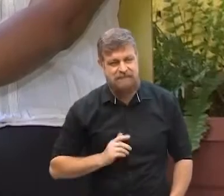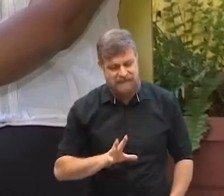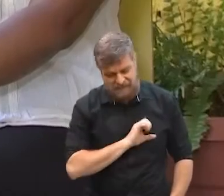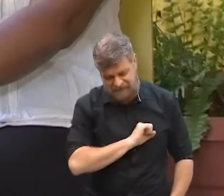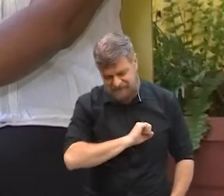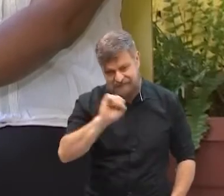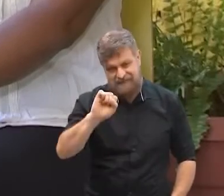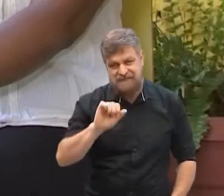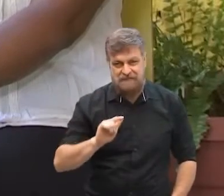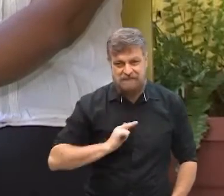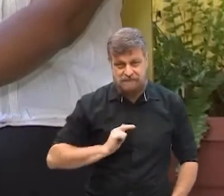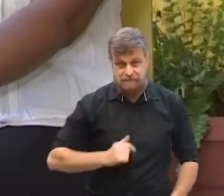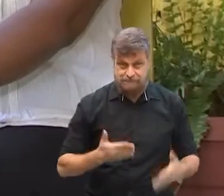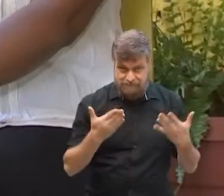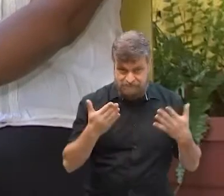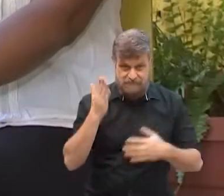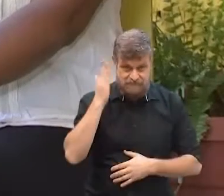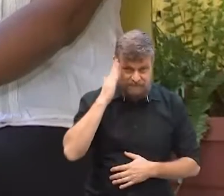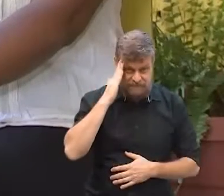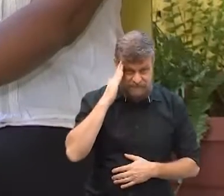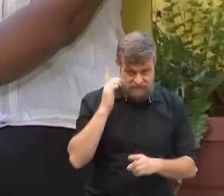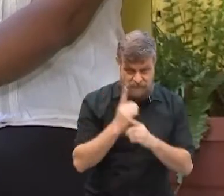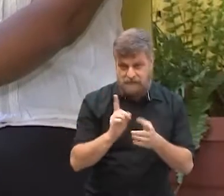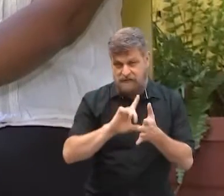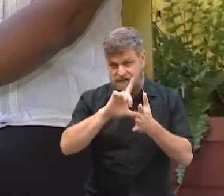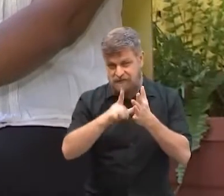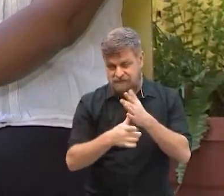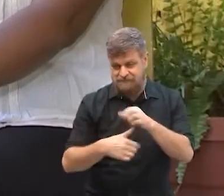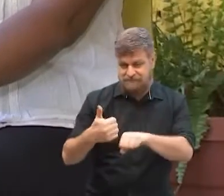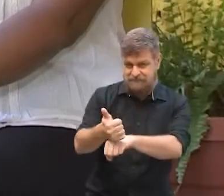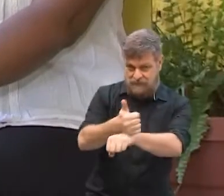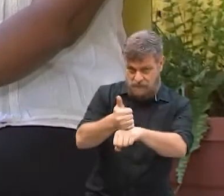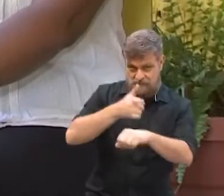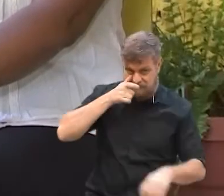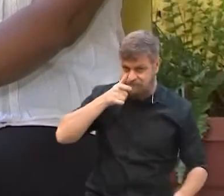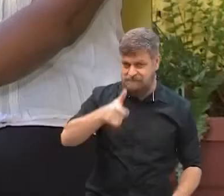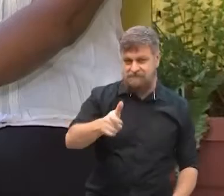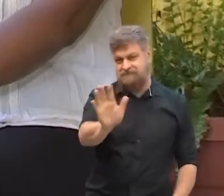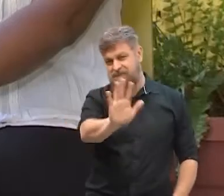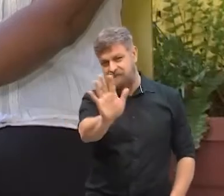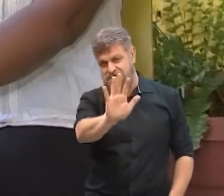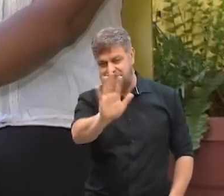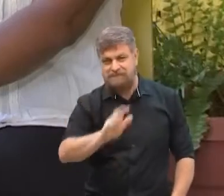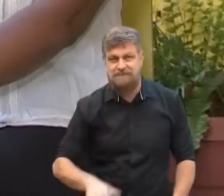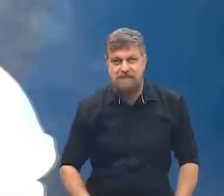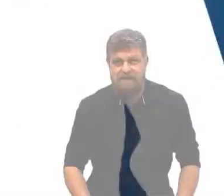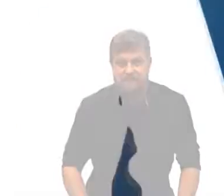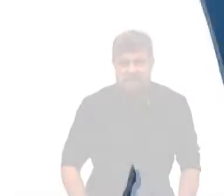Valeu, Yamara. É isso aí. Bom, pessoal, já sabe, né? Até a próxima oportunidade aqui no quadro Se Liga na Profissão. Tchau!